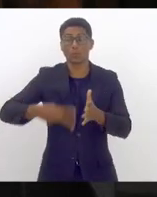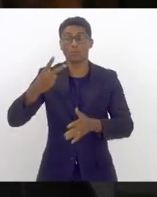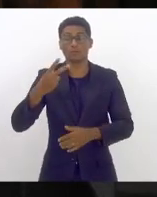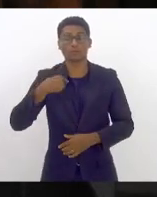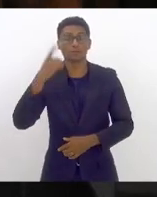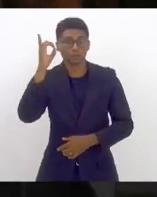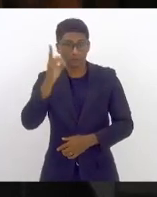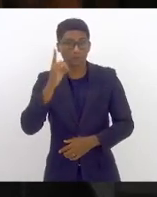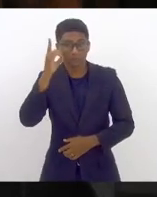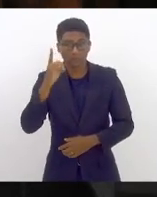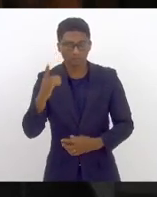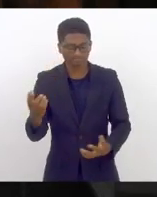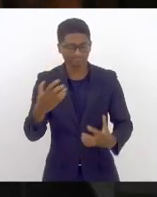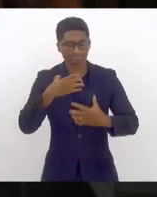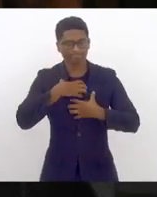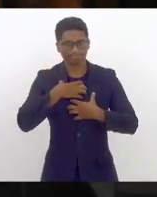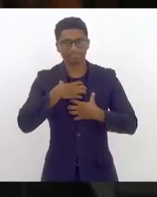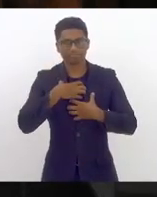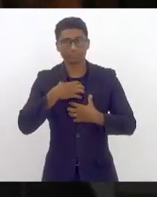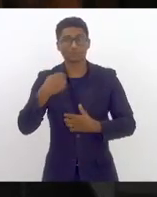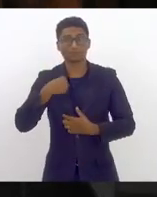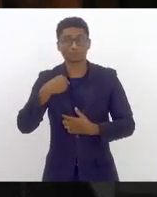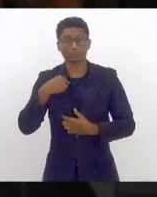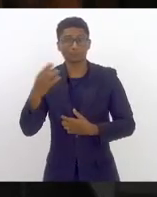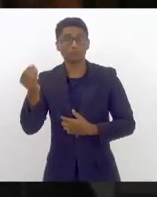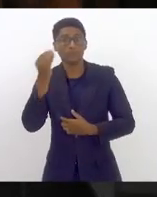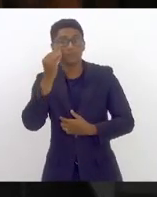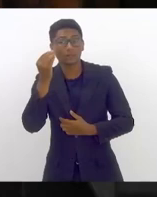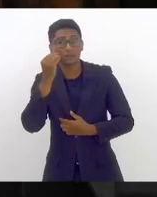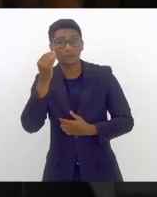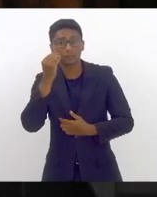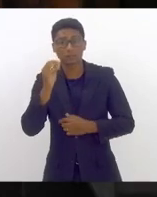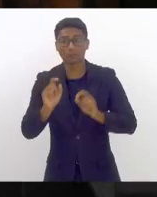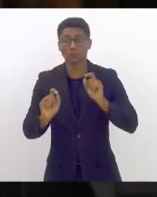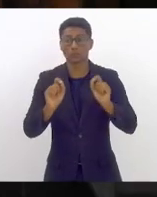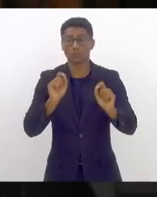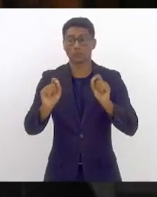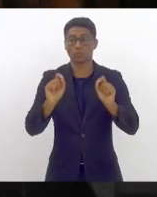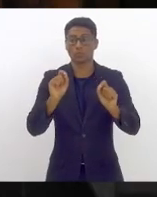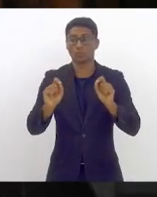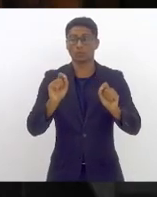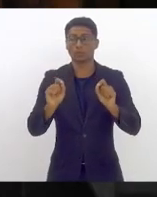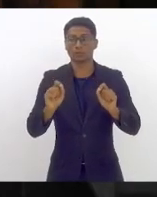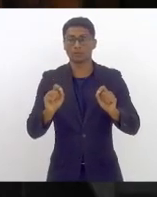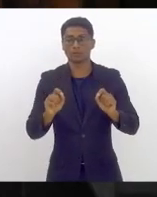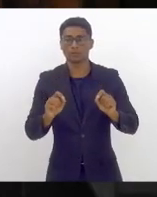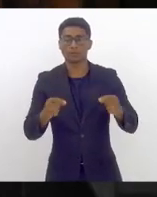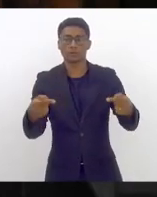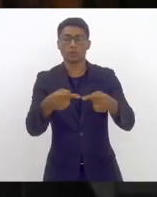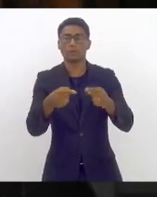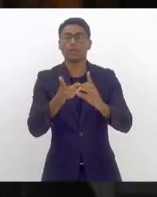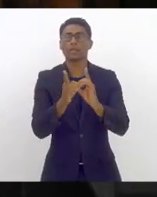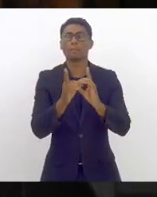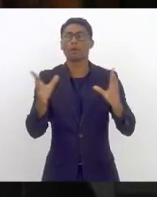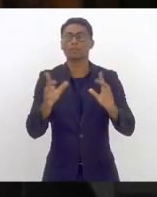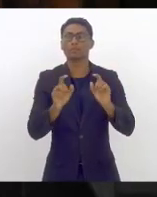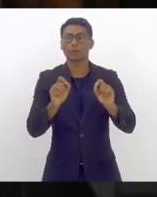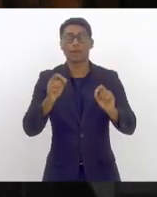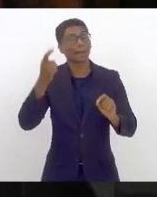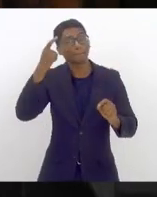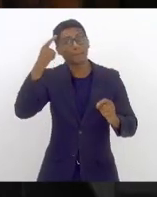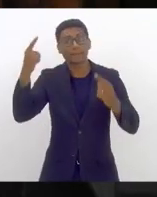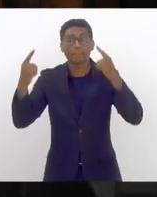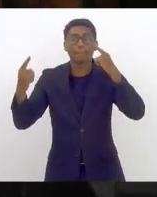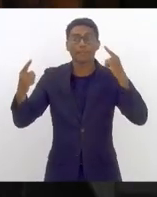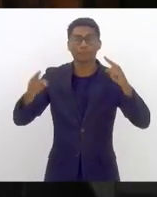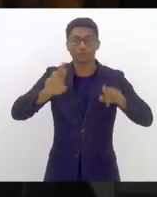uma realização. Eu que tenho tentado conciliar, presidente, o enfrentamento ideológico, que faz parte da democracia, mas me orgulho